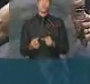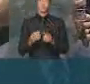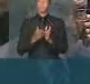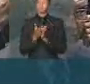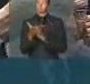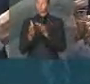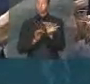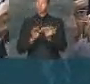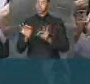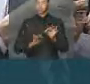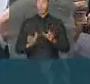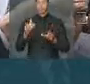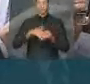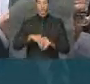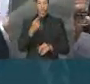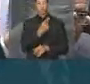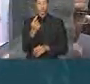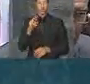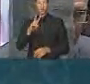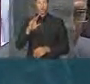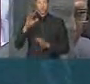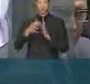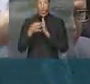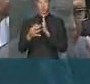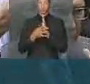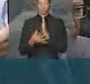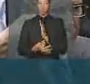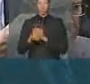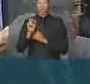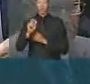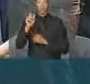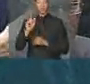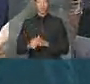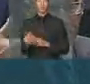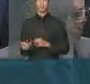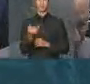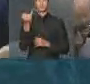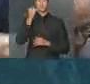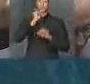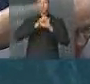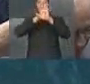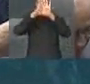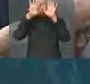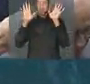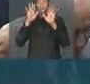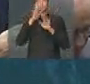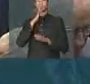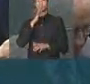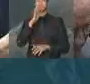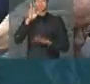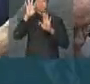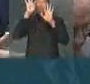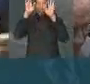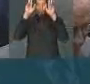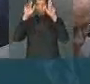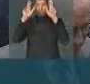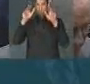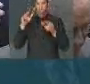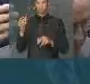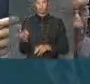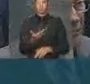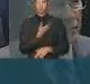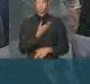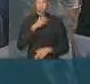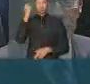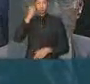encaminhar a votação de cada um desses destaques o que é fundamental para o esclarecimento e o conhecimento do tema para os nobres